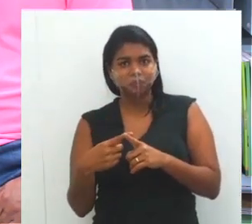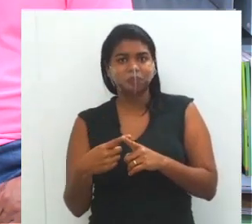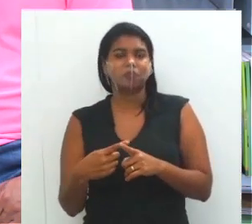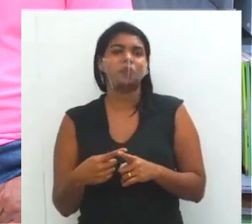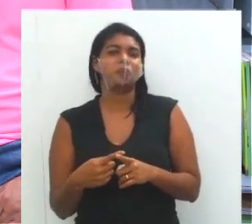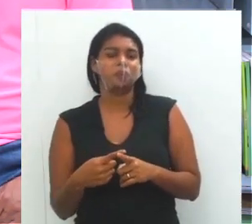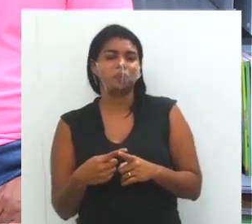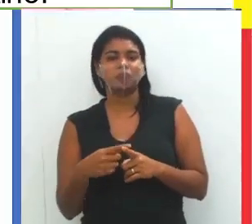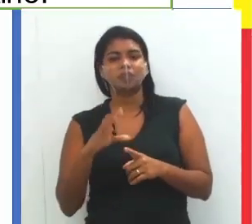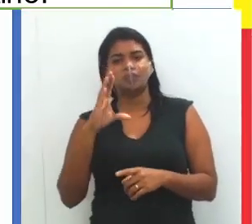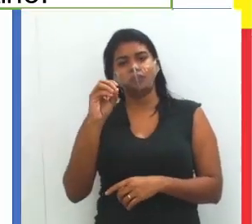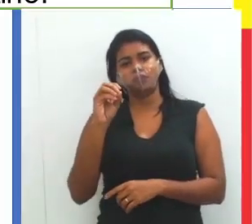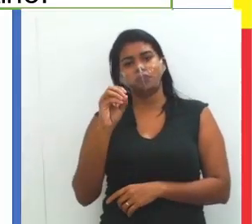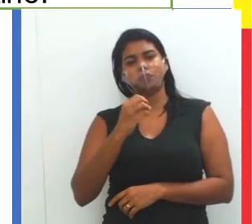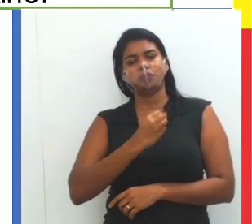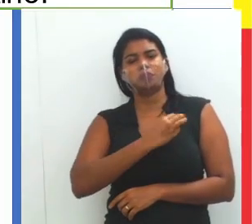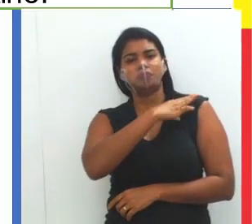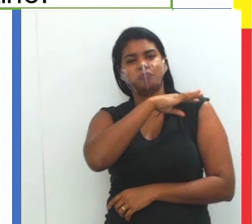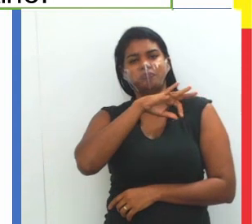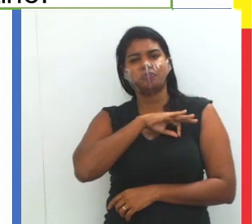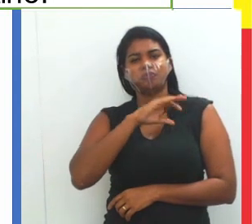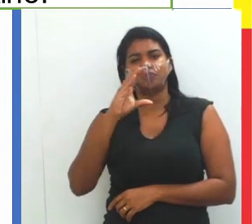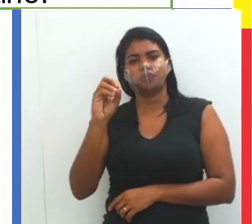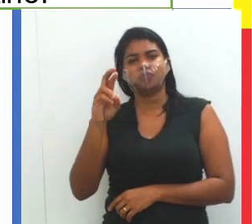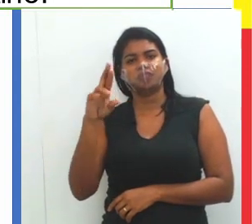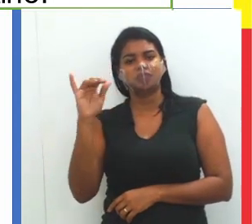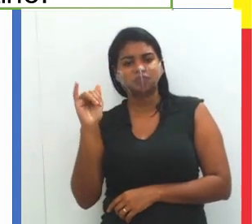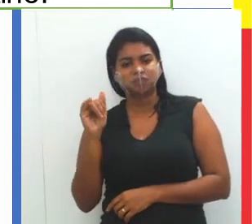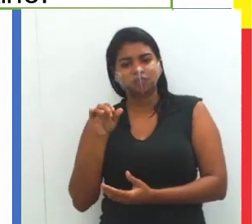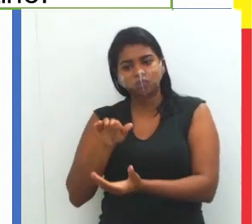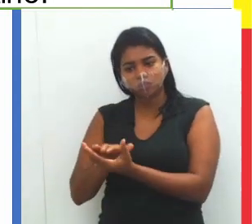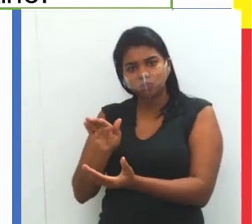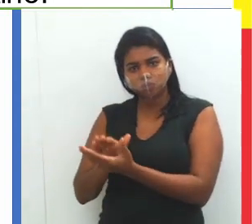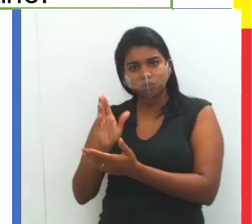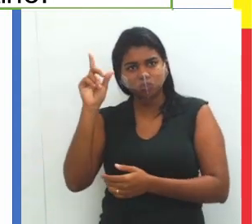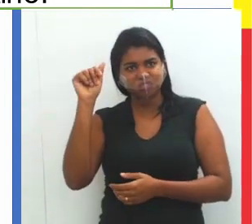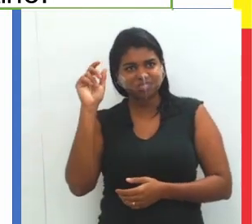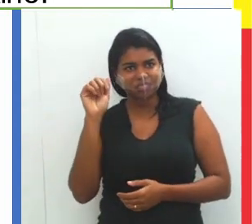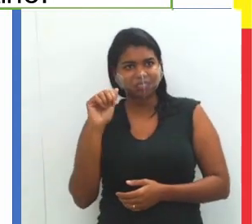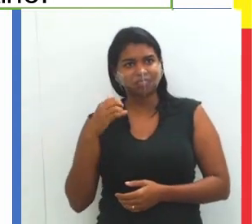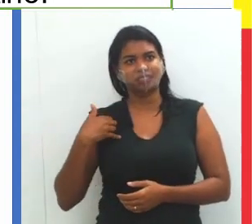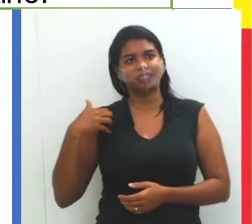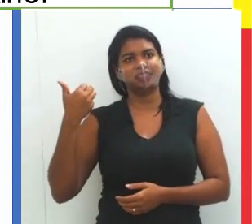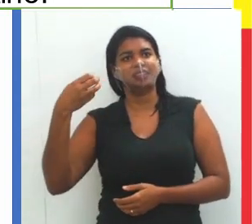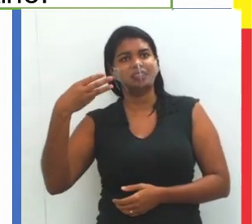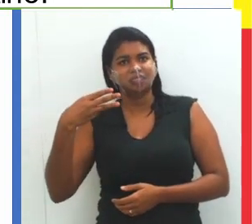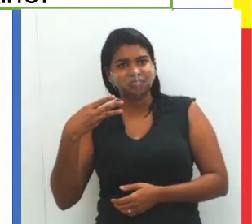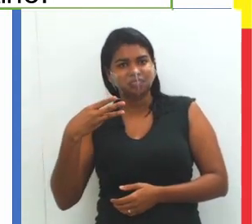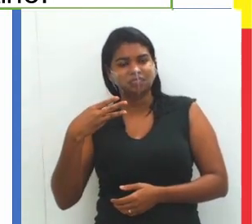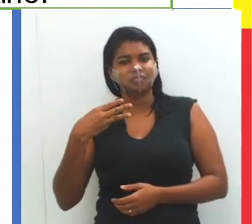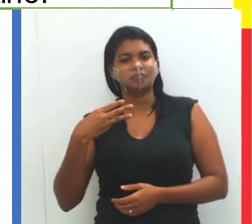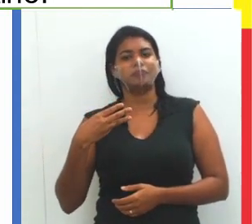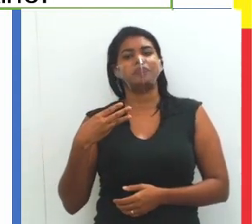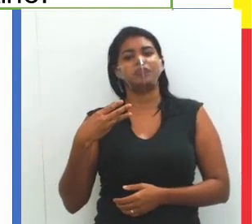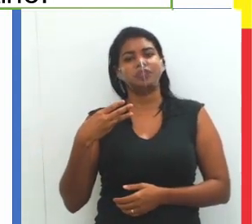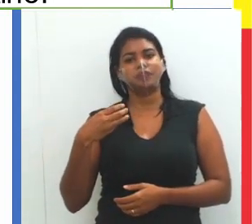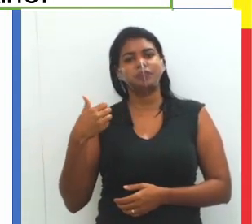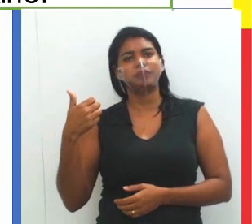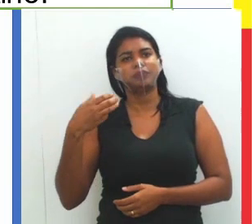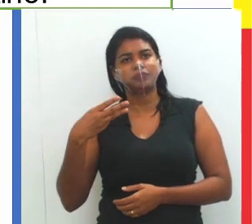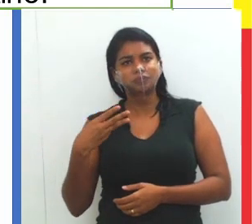por esse coronel. Aos 13 anos, com o dinheiro que juntou, isso é interessante, juntou